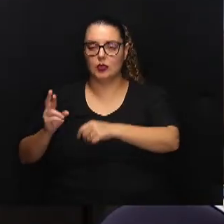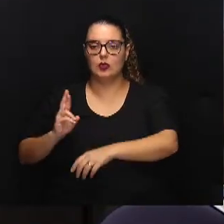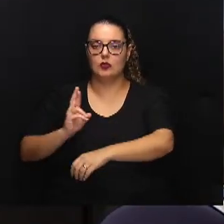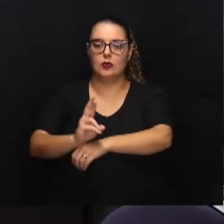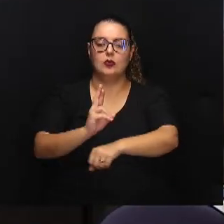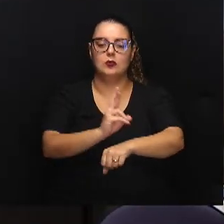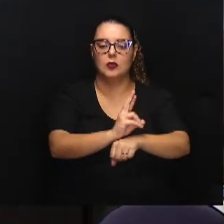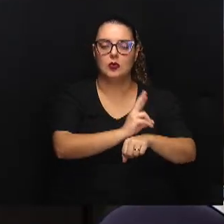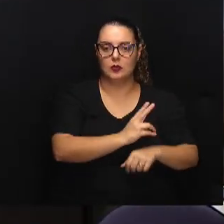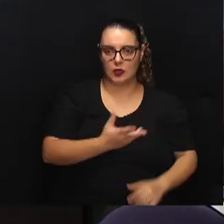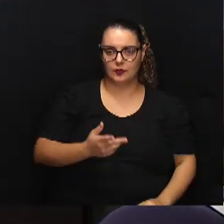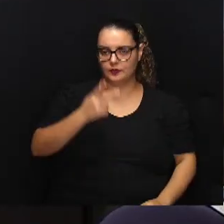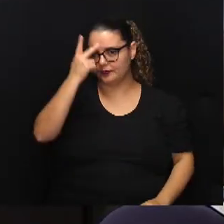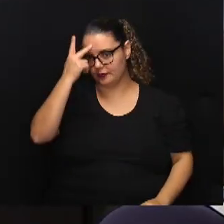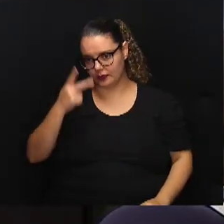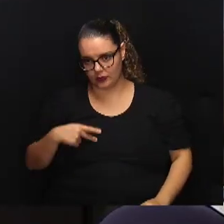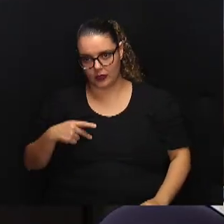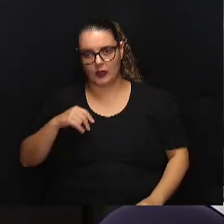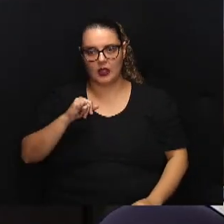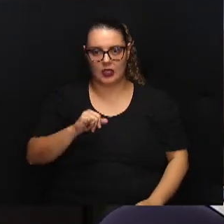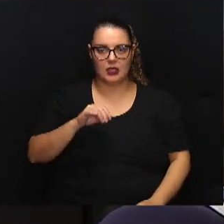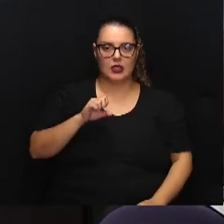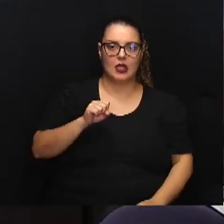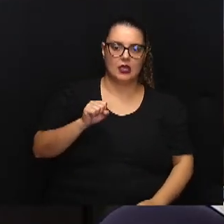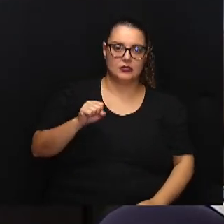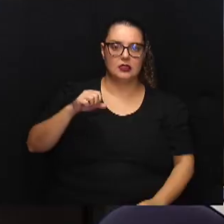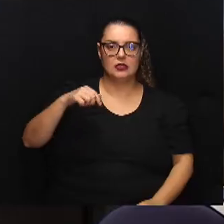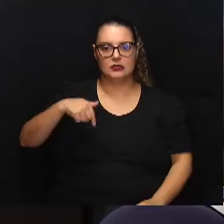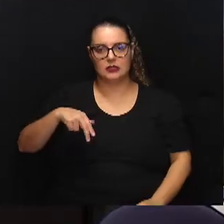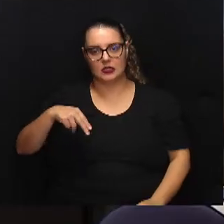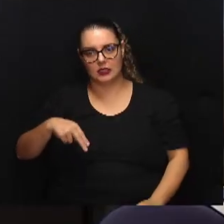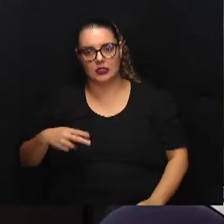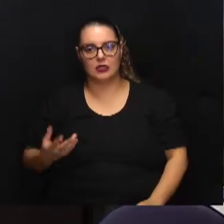receitas próprias, ISS, QN,